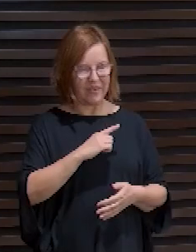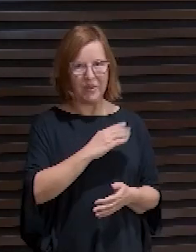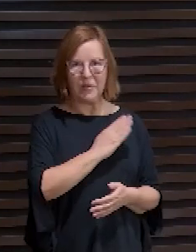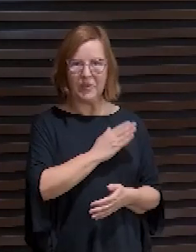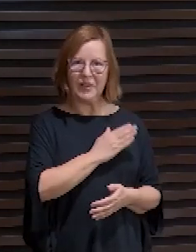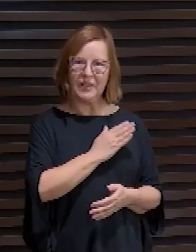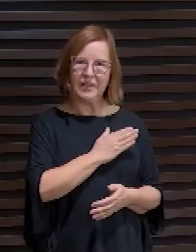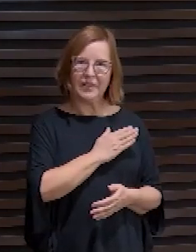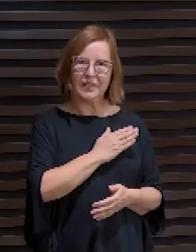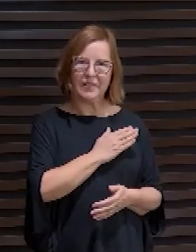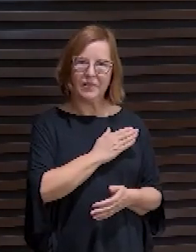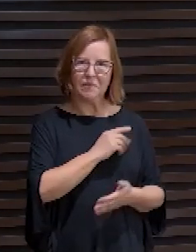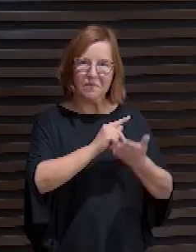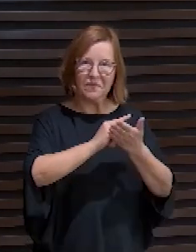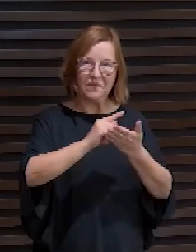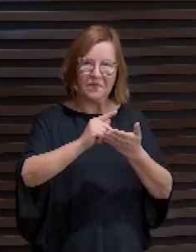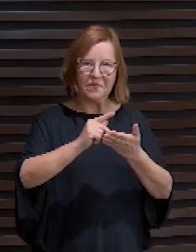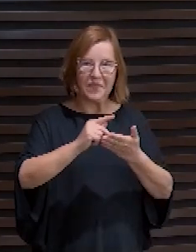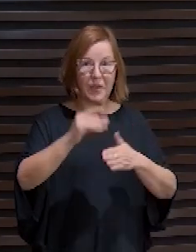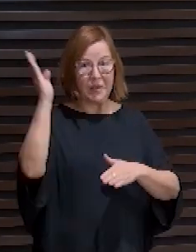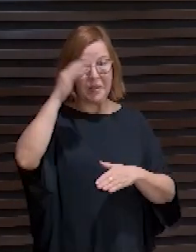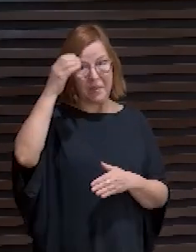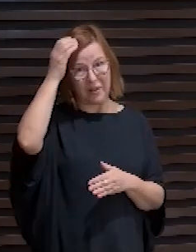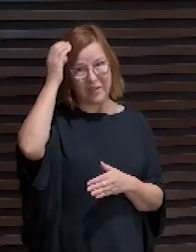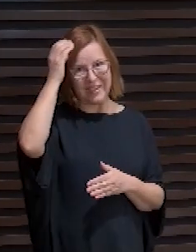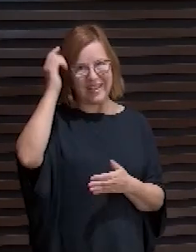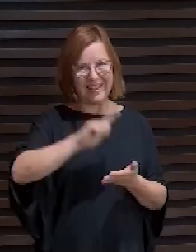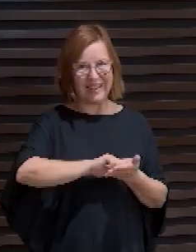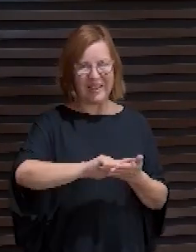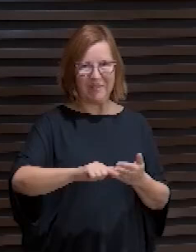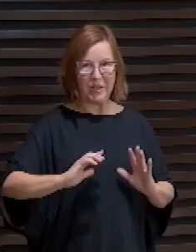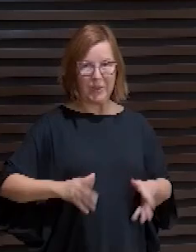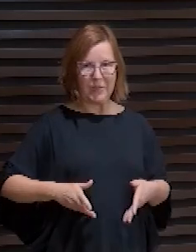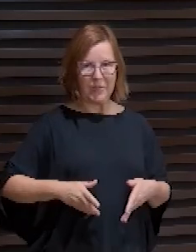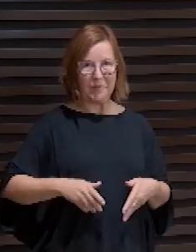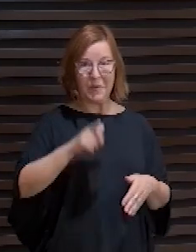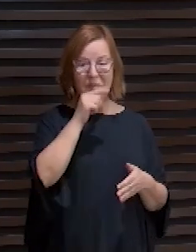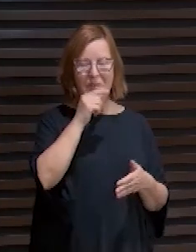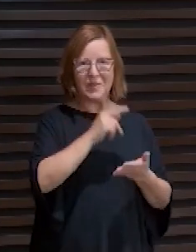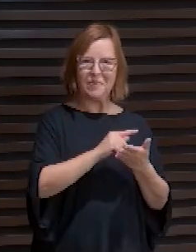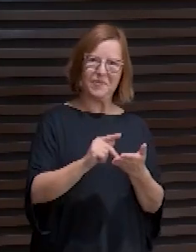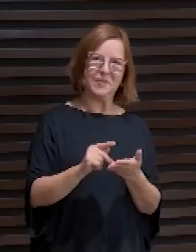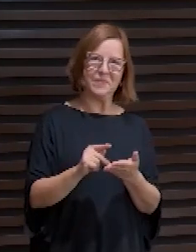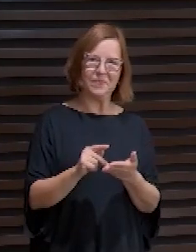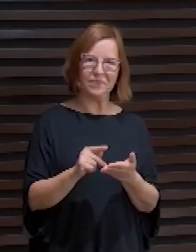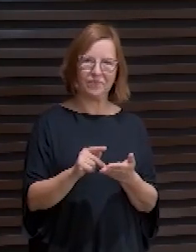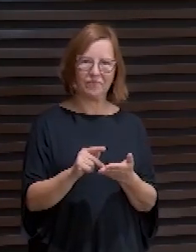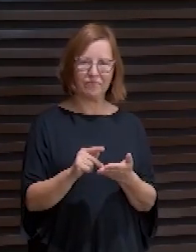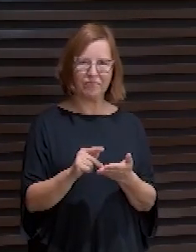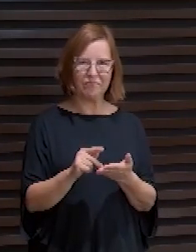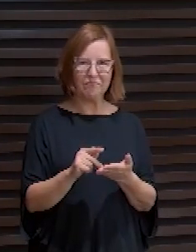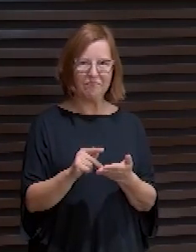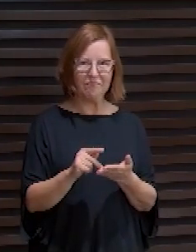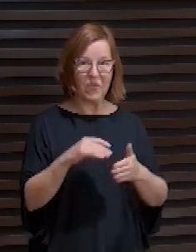purificado de má consciência e lavado o corpo com água pura. Guardemos